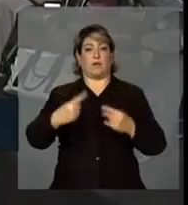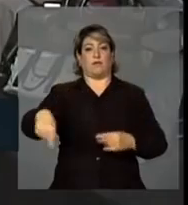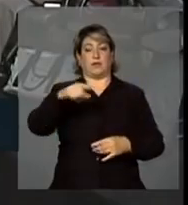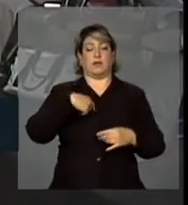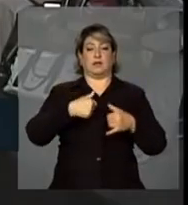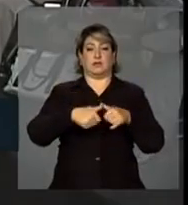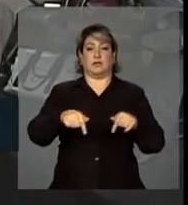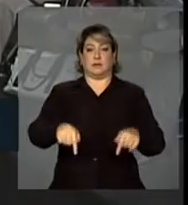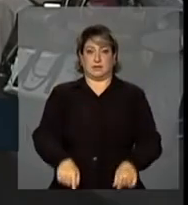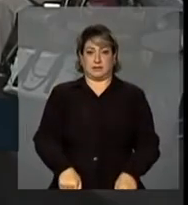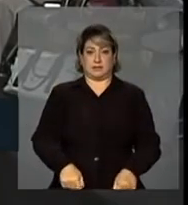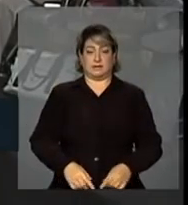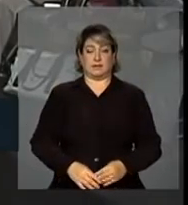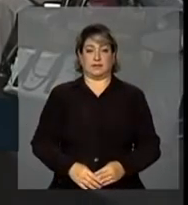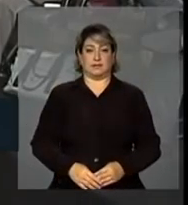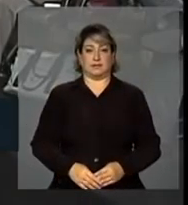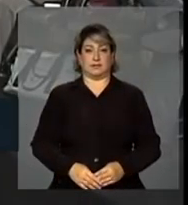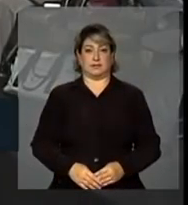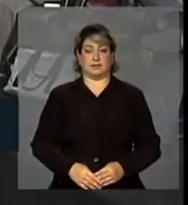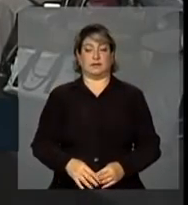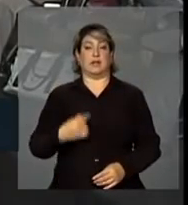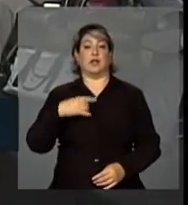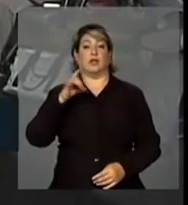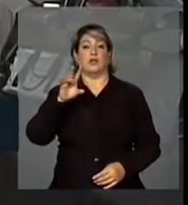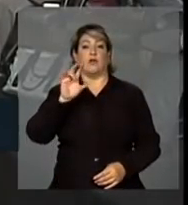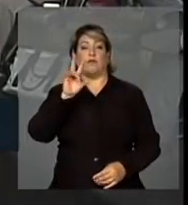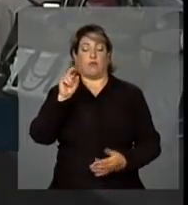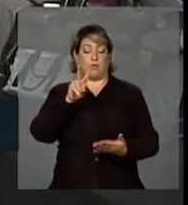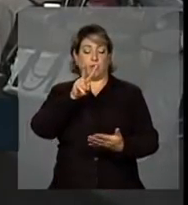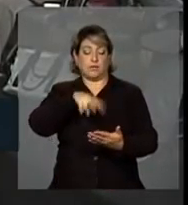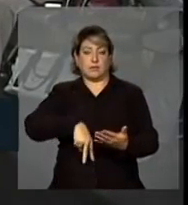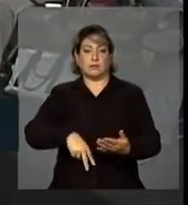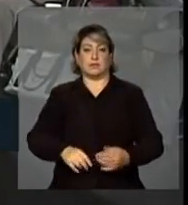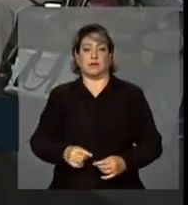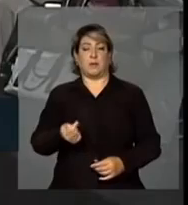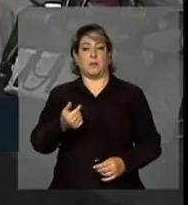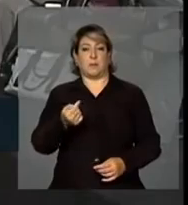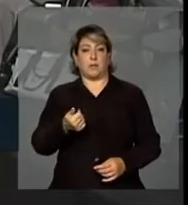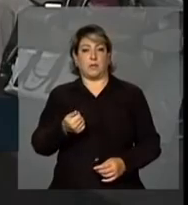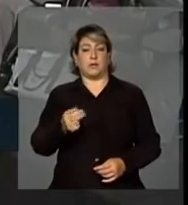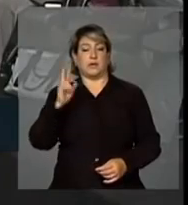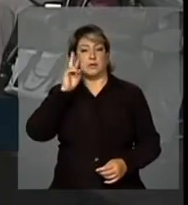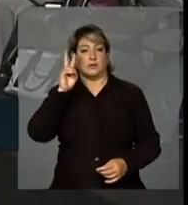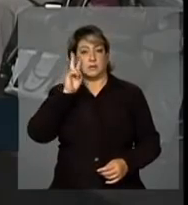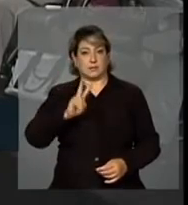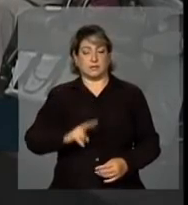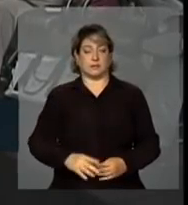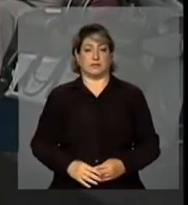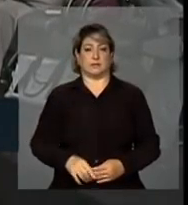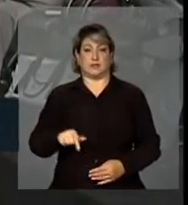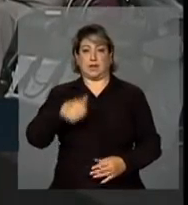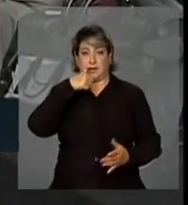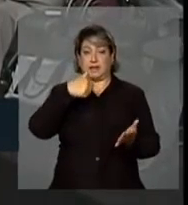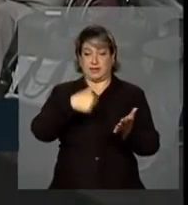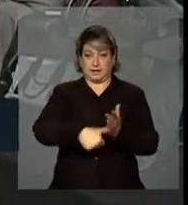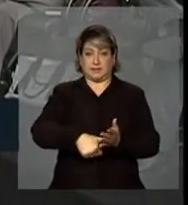aqui, né? Então vou dar uma leitura um pouco, né, da